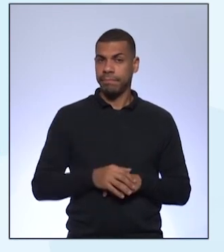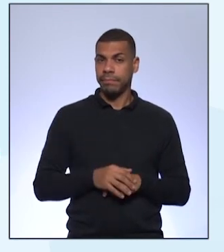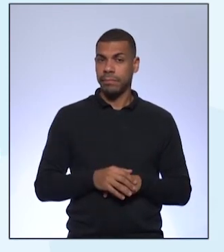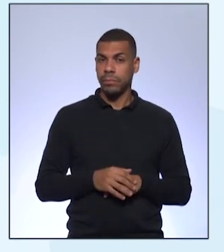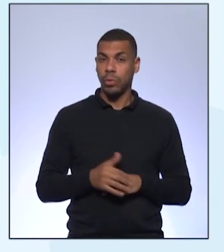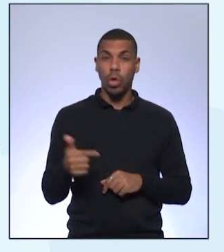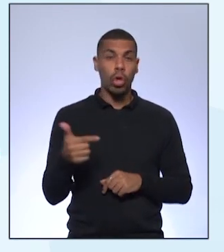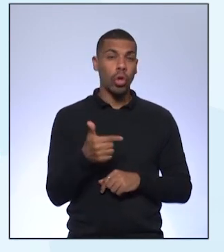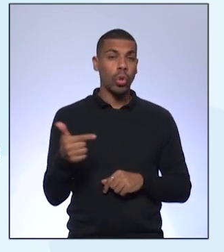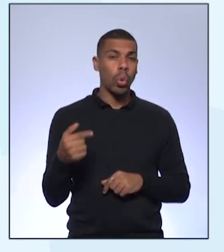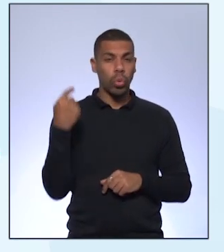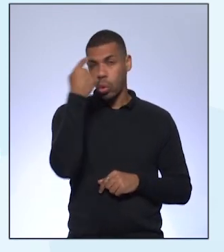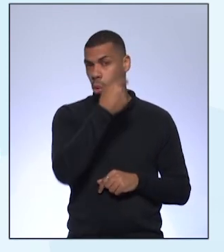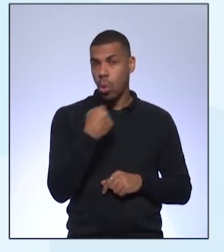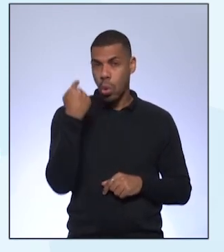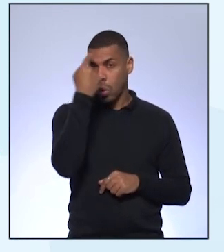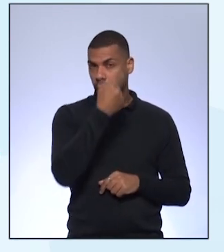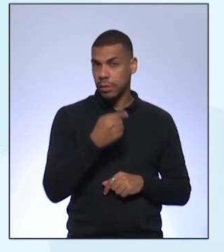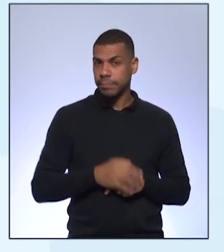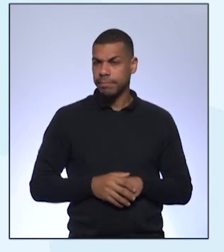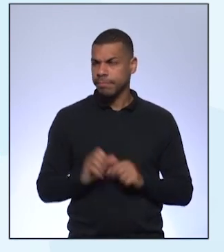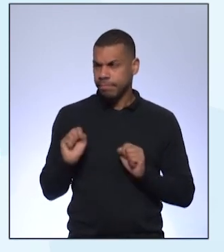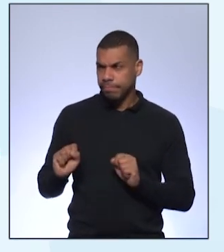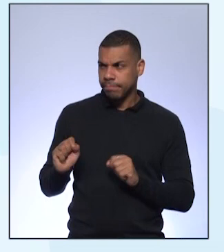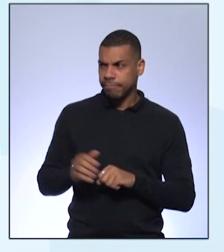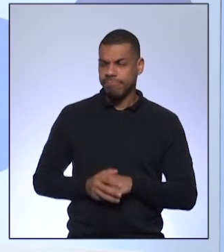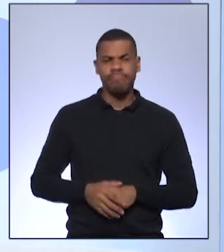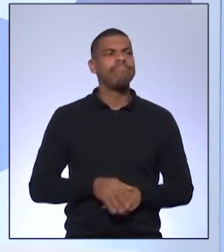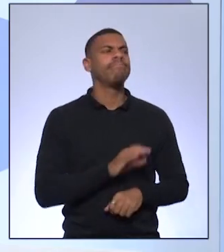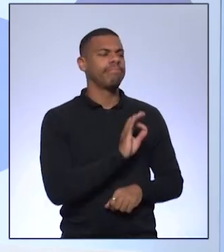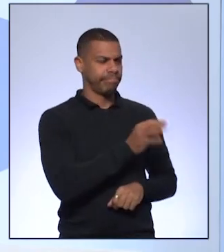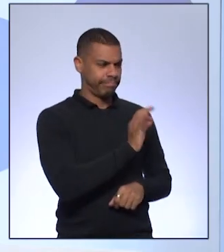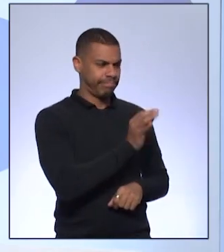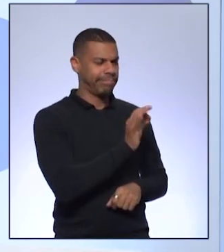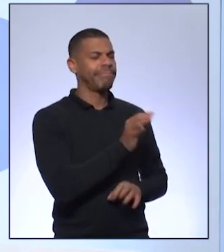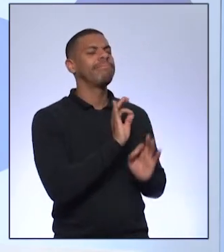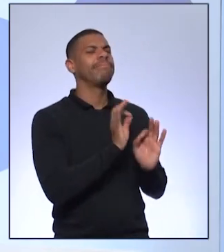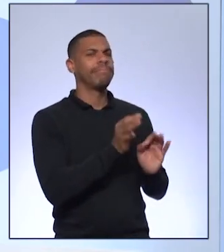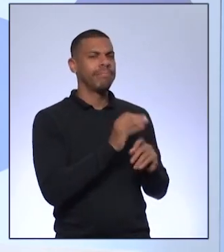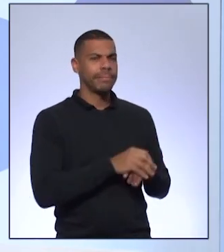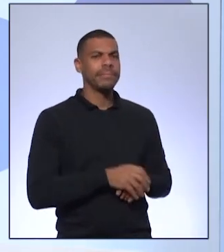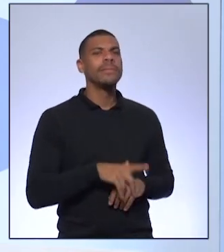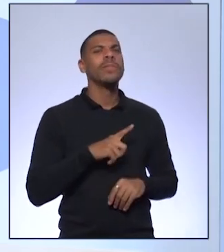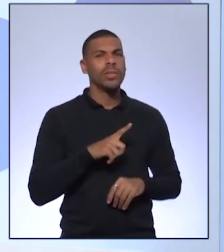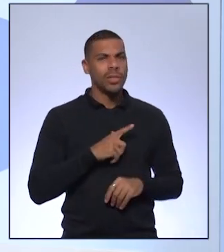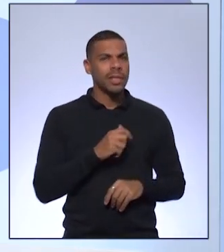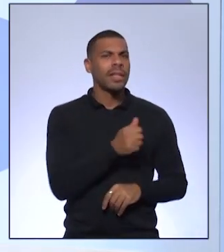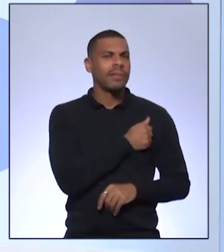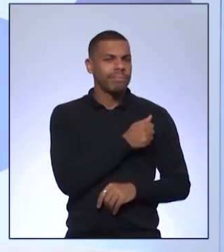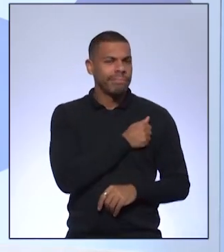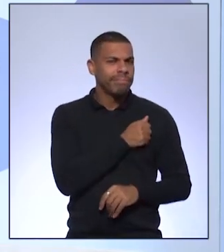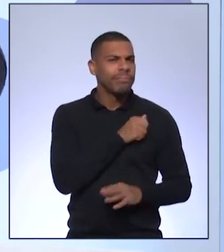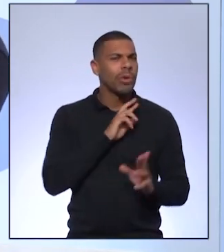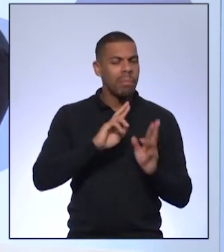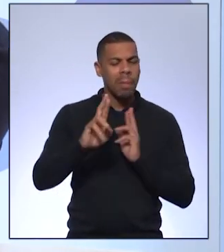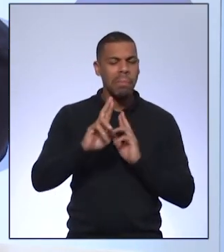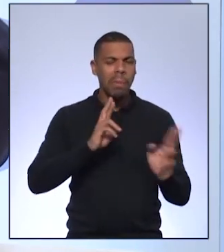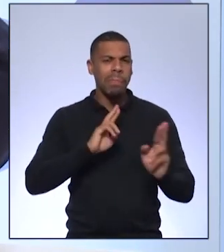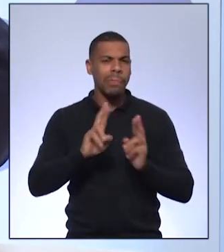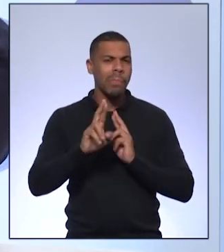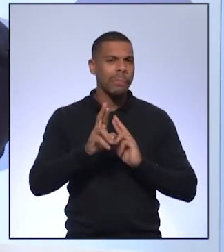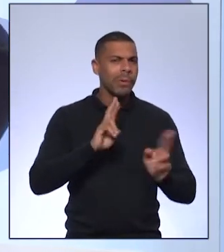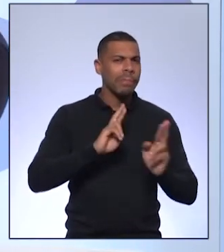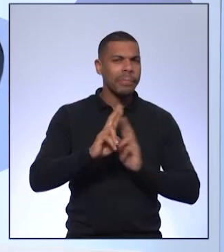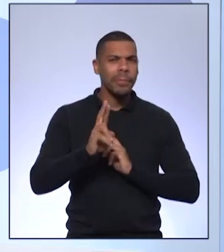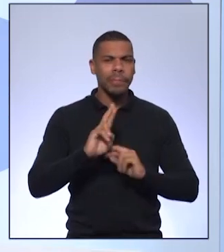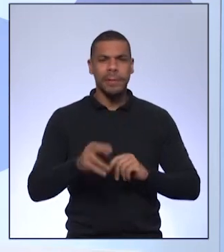produzidos em 12 horas? O que você acha, Jonas? Eu tenho certeza, e eu tenho certeza que já tem aluno fazendo isso em casa antes do chat abrir,